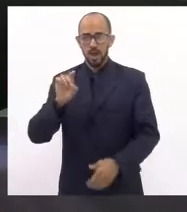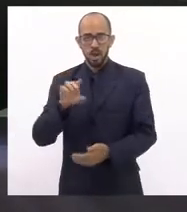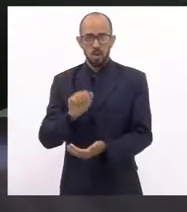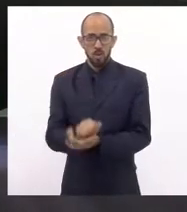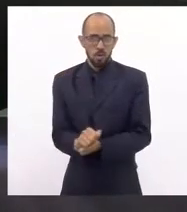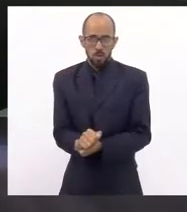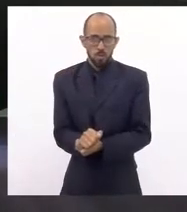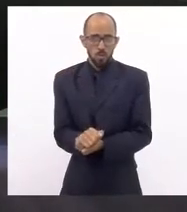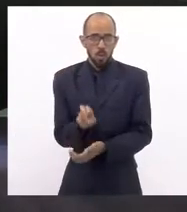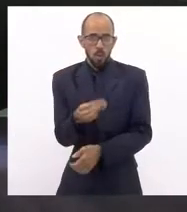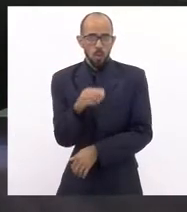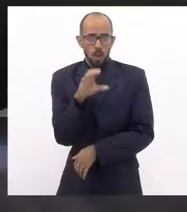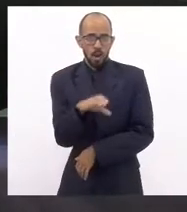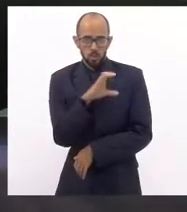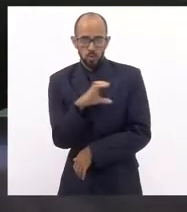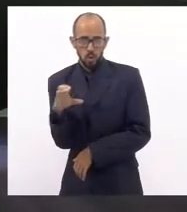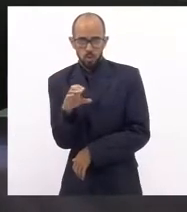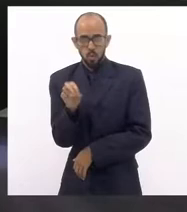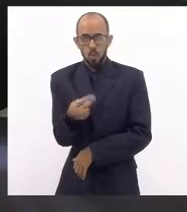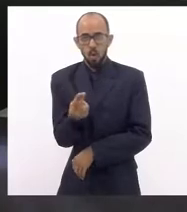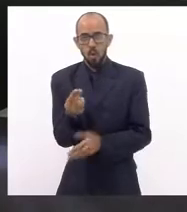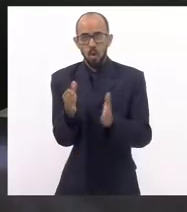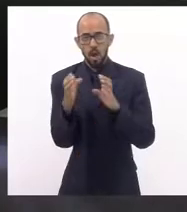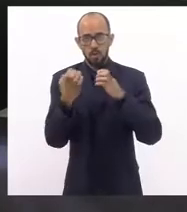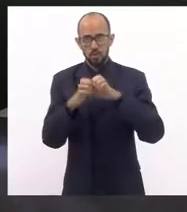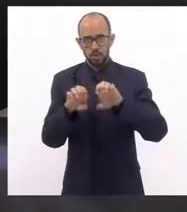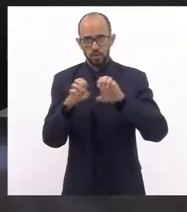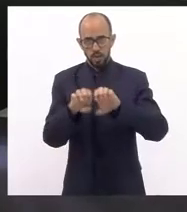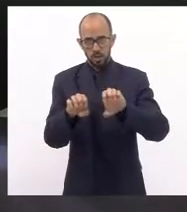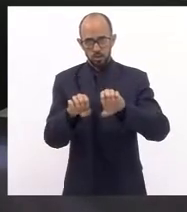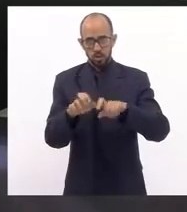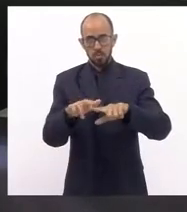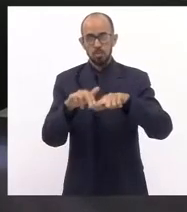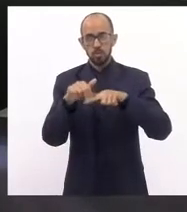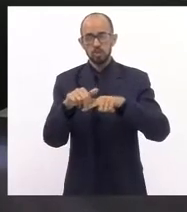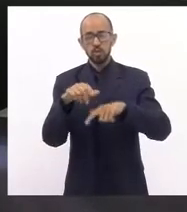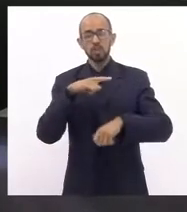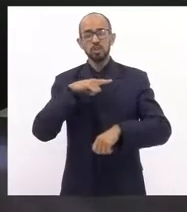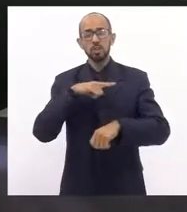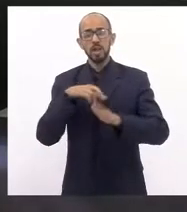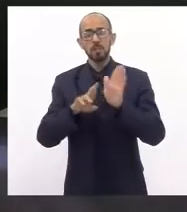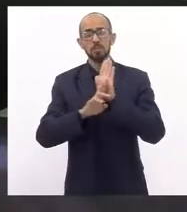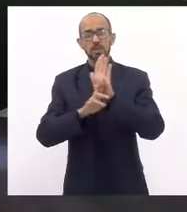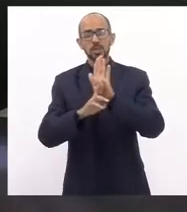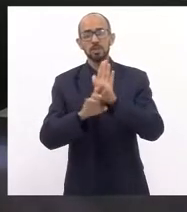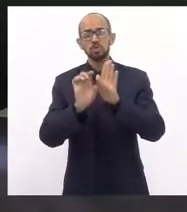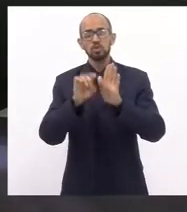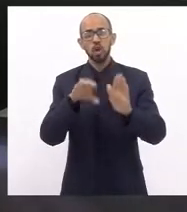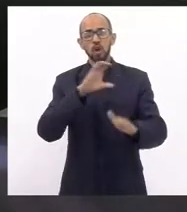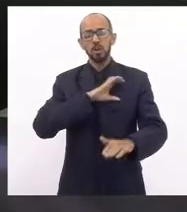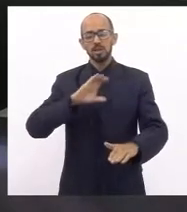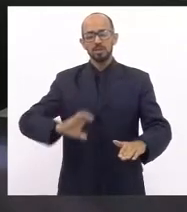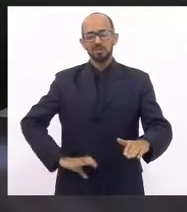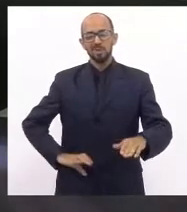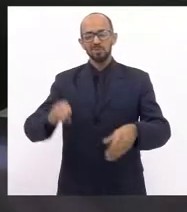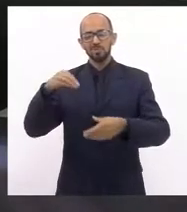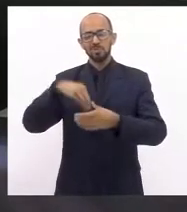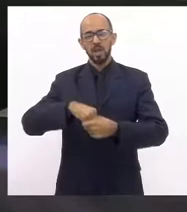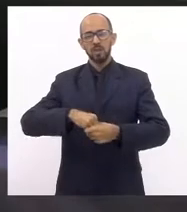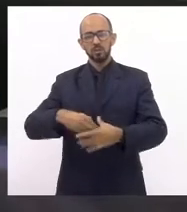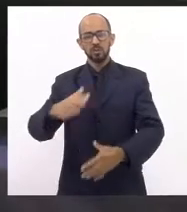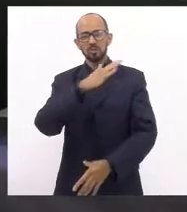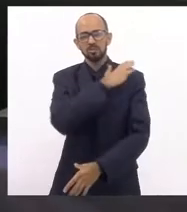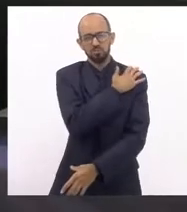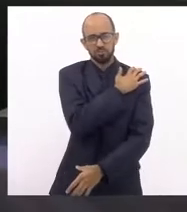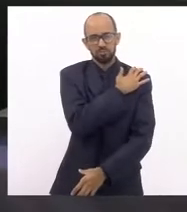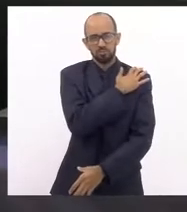cristãos, ou católico ou evangélico. Tanto que temos só representantes cristãos dentro das Forças Armadas. Então, há 5 anos